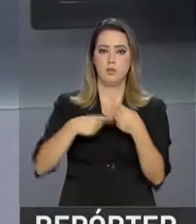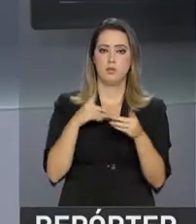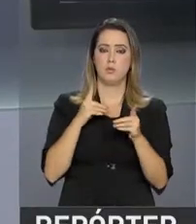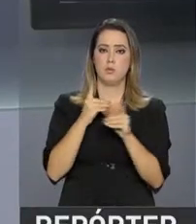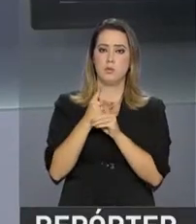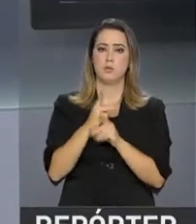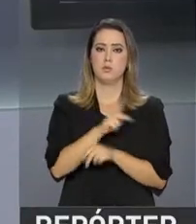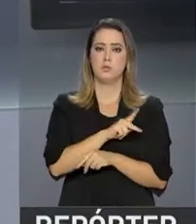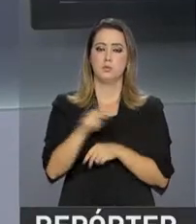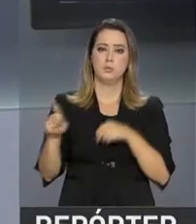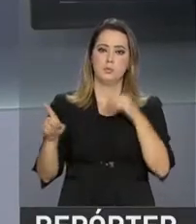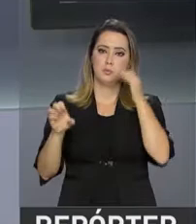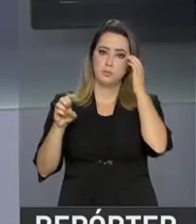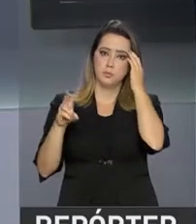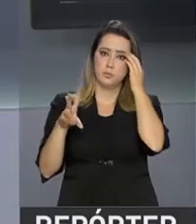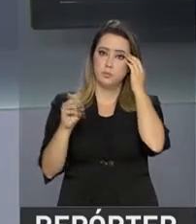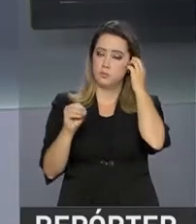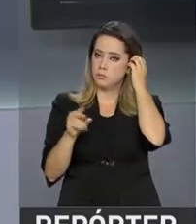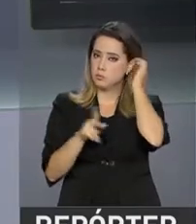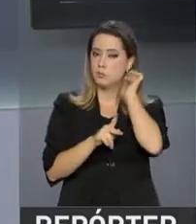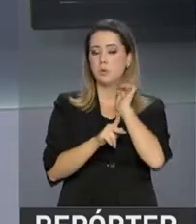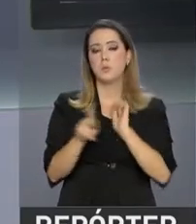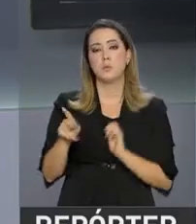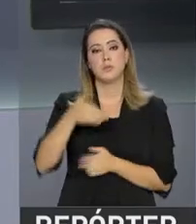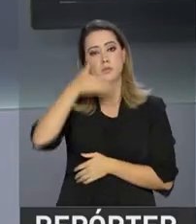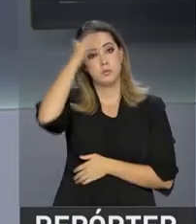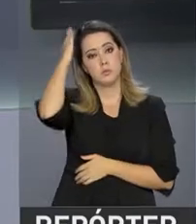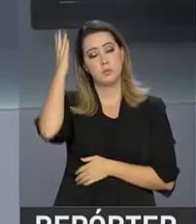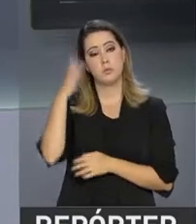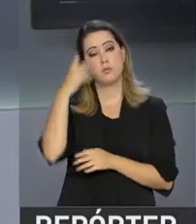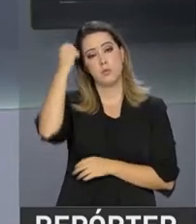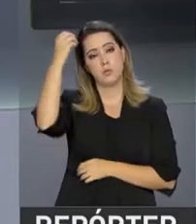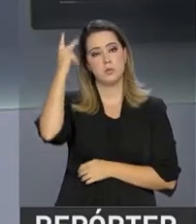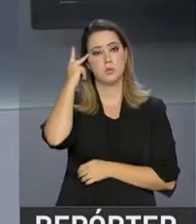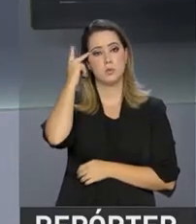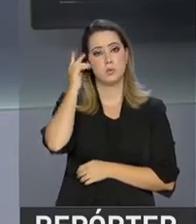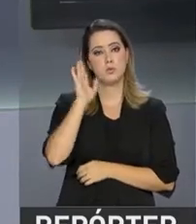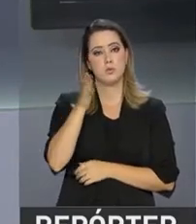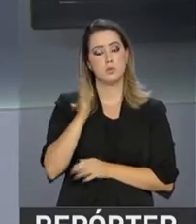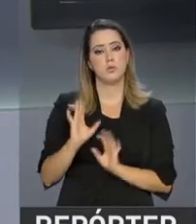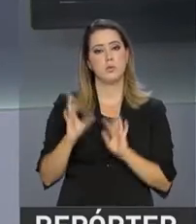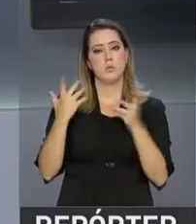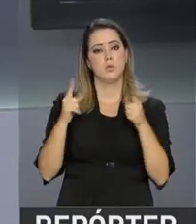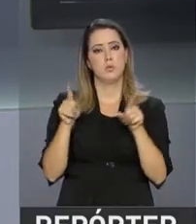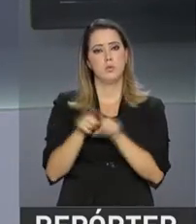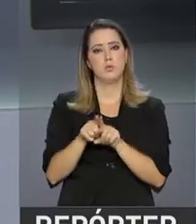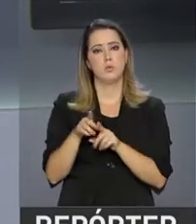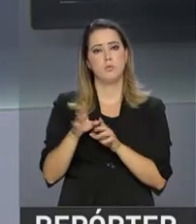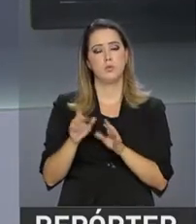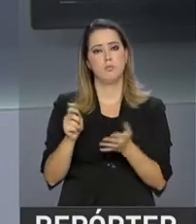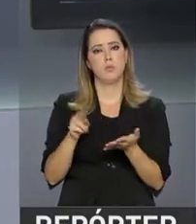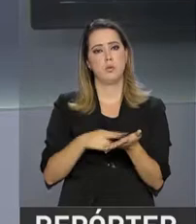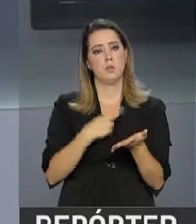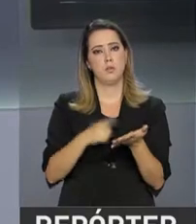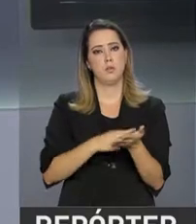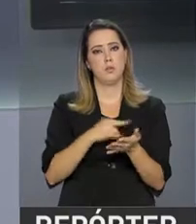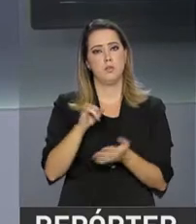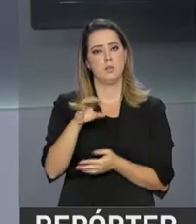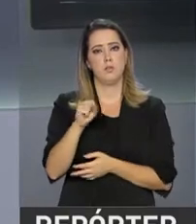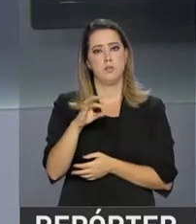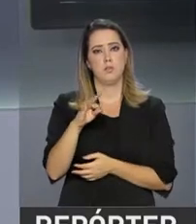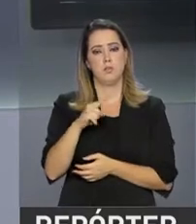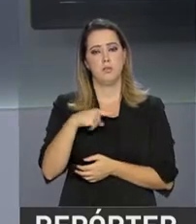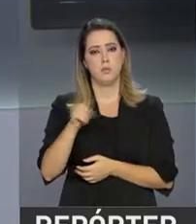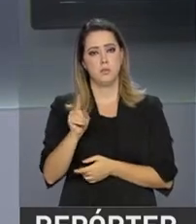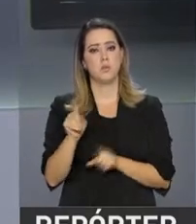encontro com o presidente Evo Morales, Michel Temer seguiu para São Paulo, onde ele participa daqui a pouco de um evento das revistas Isto É e Isto